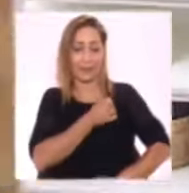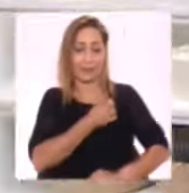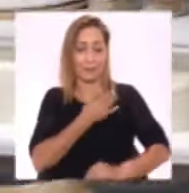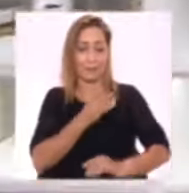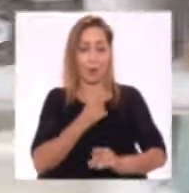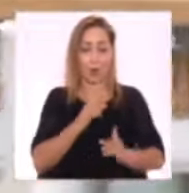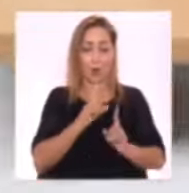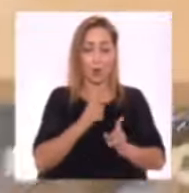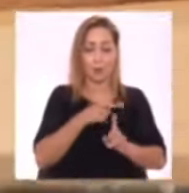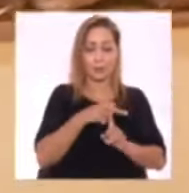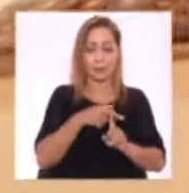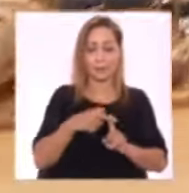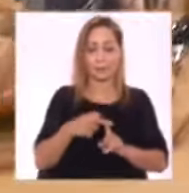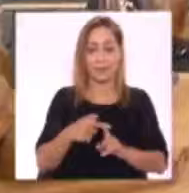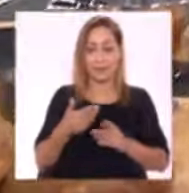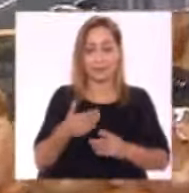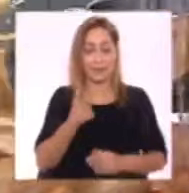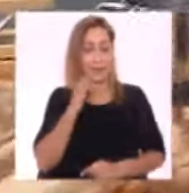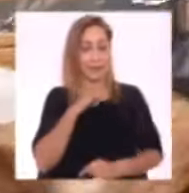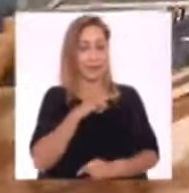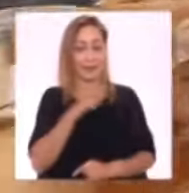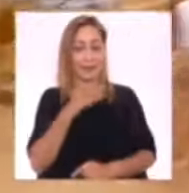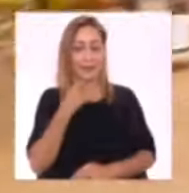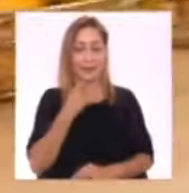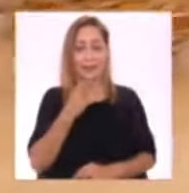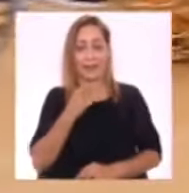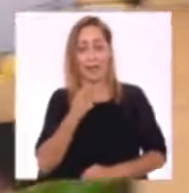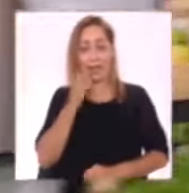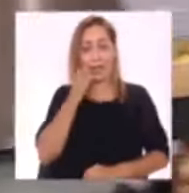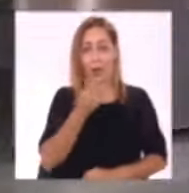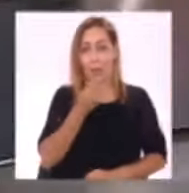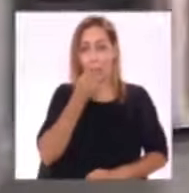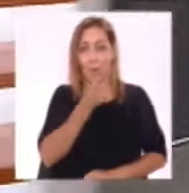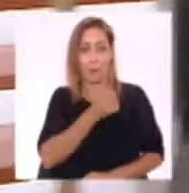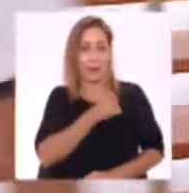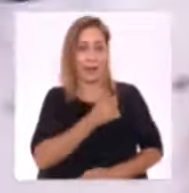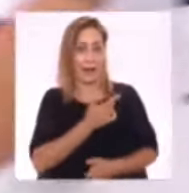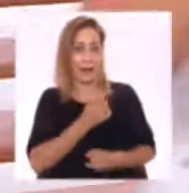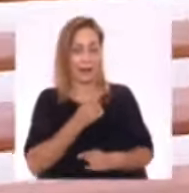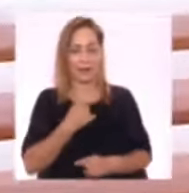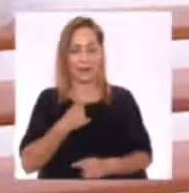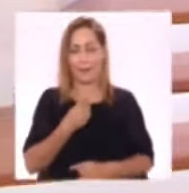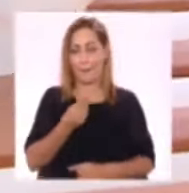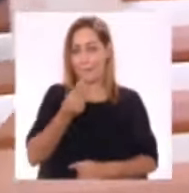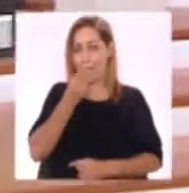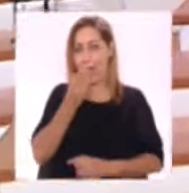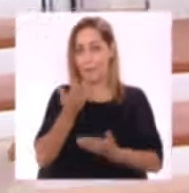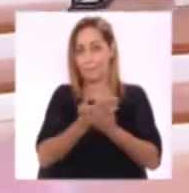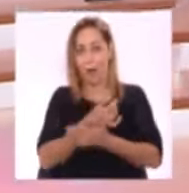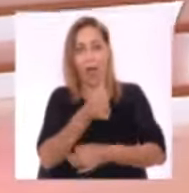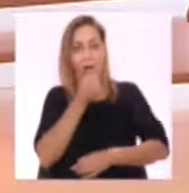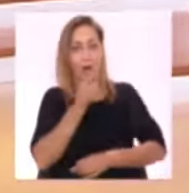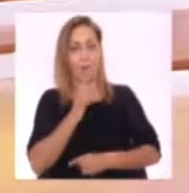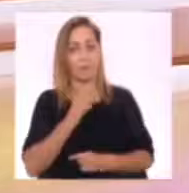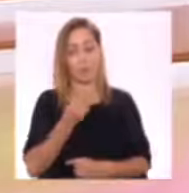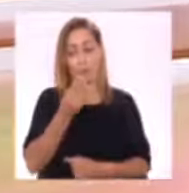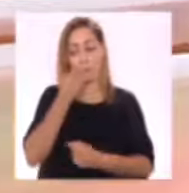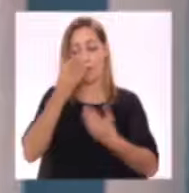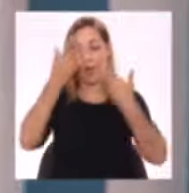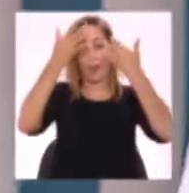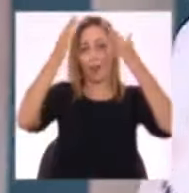e meia, e assim ninguém diz. Quem não come em casa, dá pão e água, vai comer lá